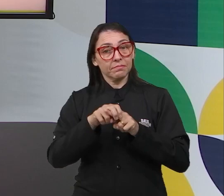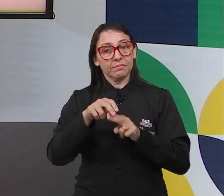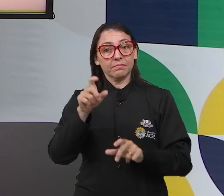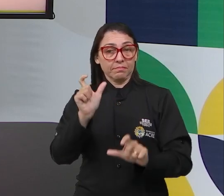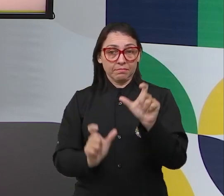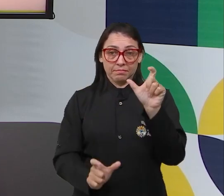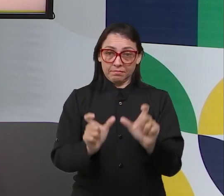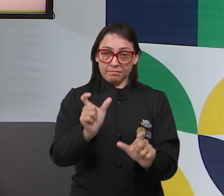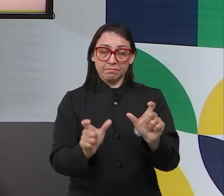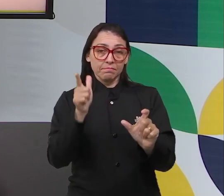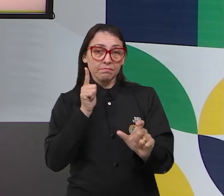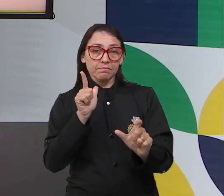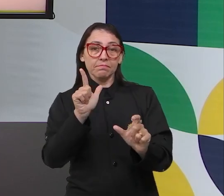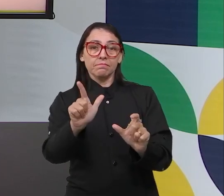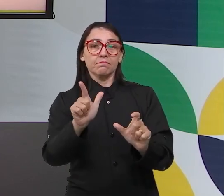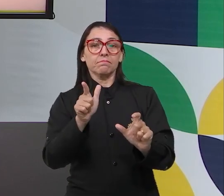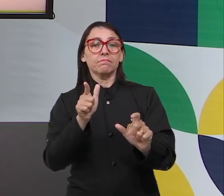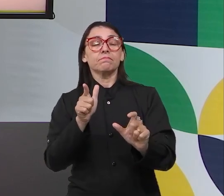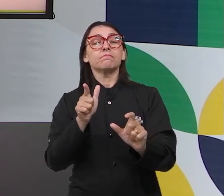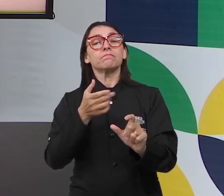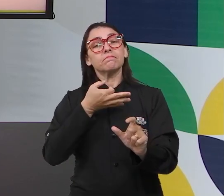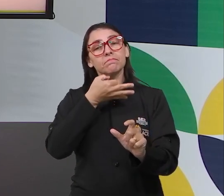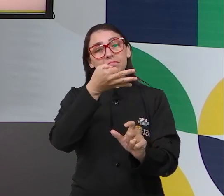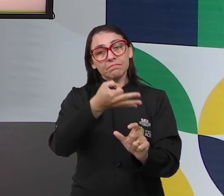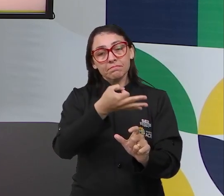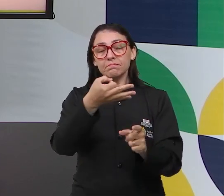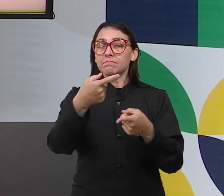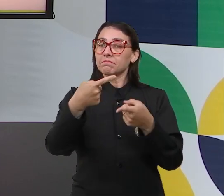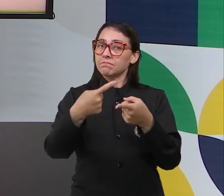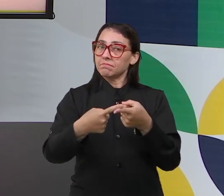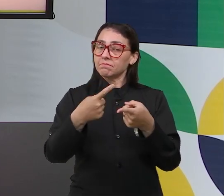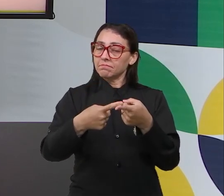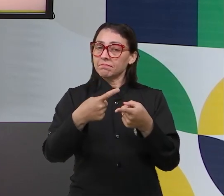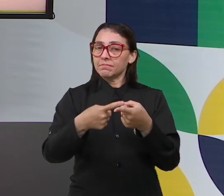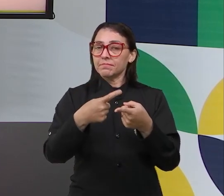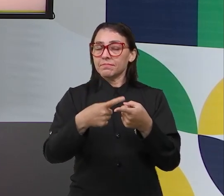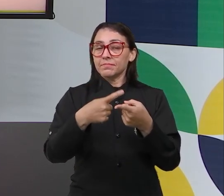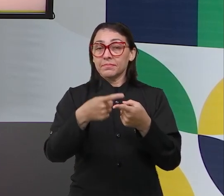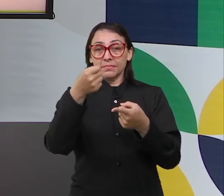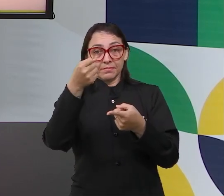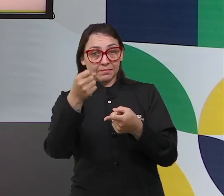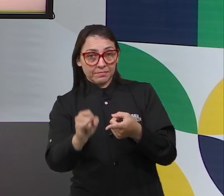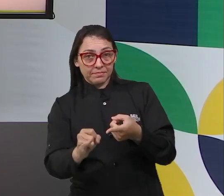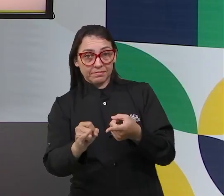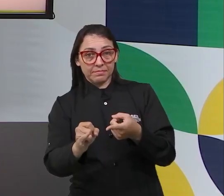pessoas, elas conseguem intervir e dar a sua opinião, porque elas geralmente se